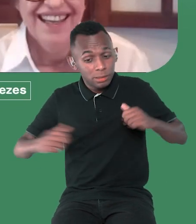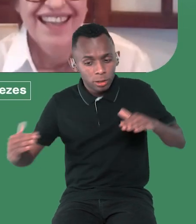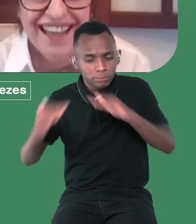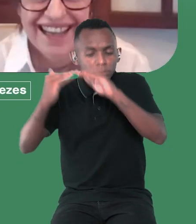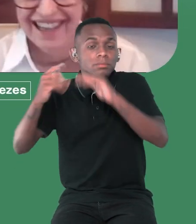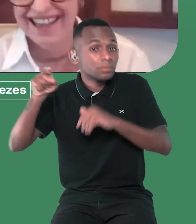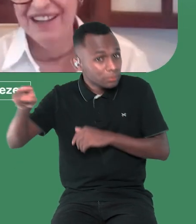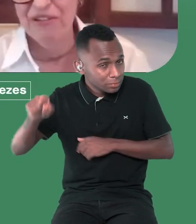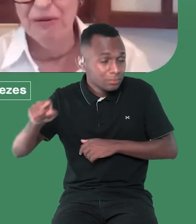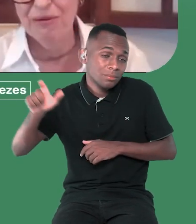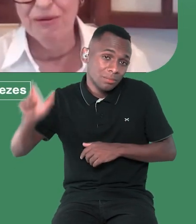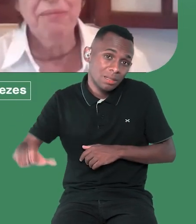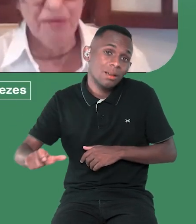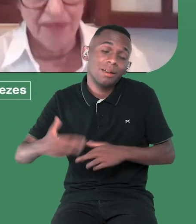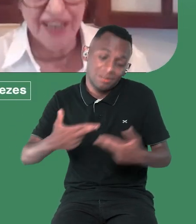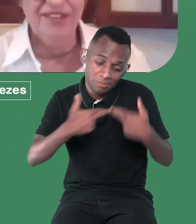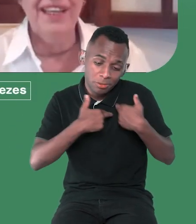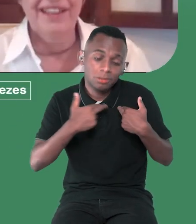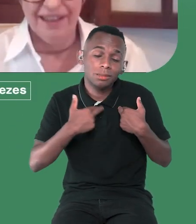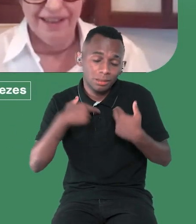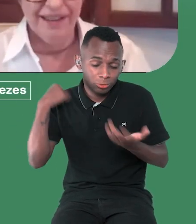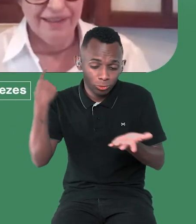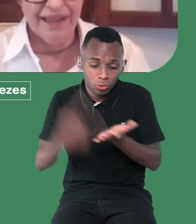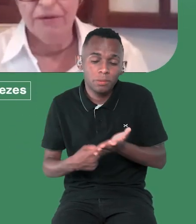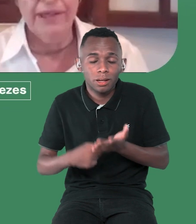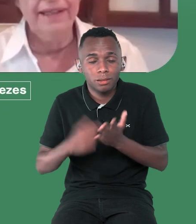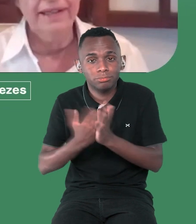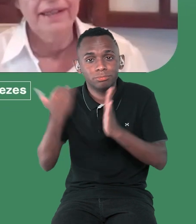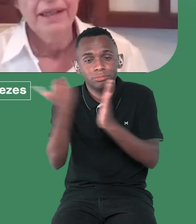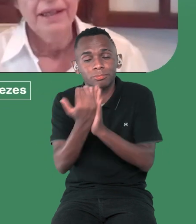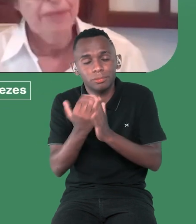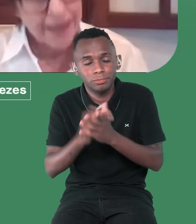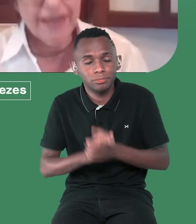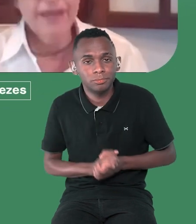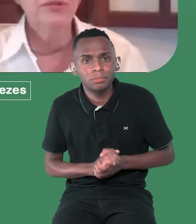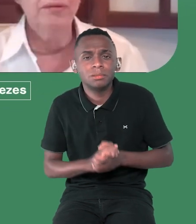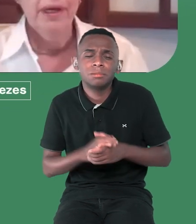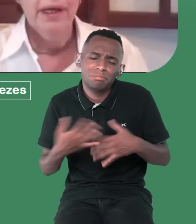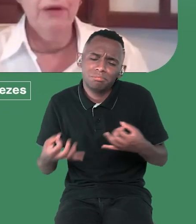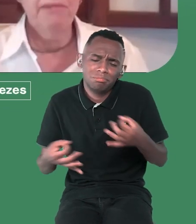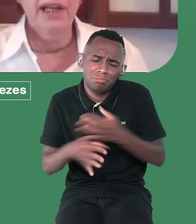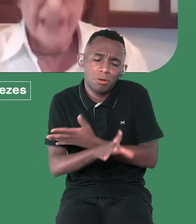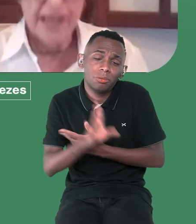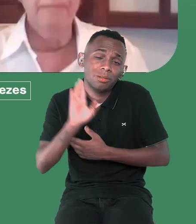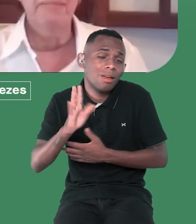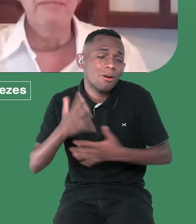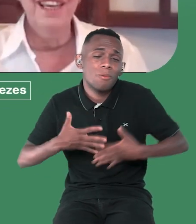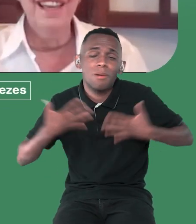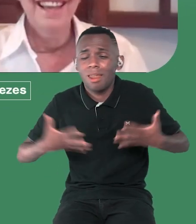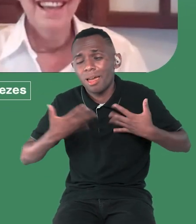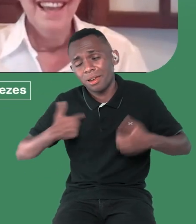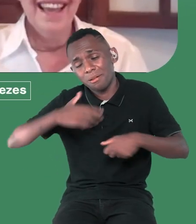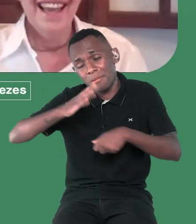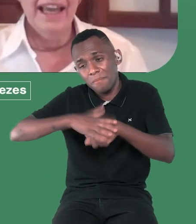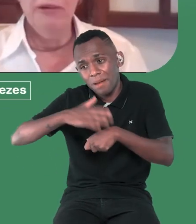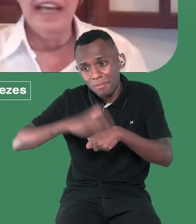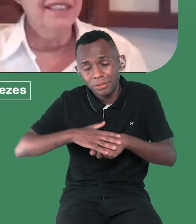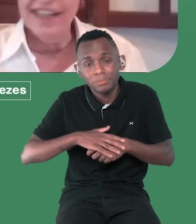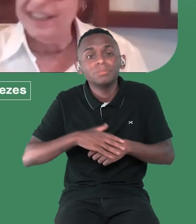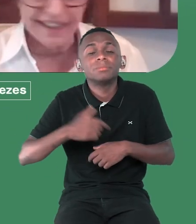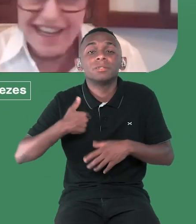ainda não descobriram o texto. O contrário, você raramente vê, né? Eu acho isso muito